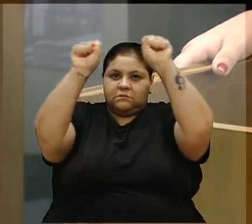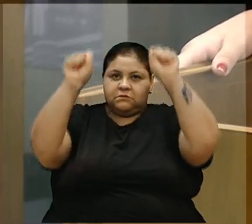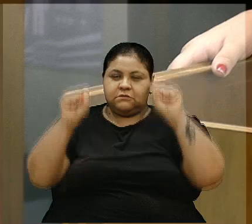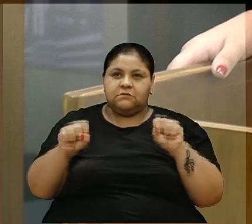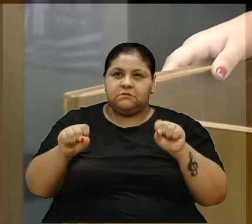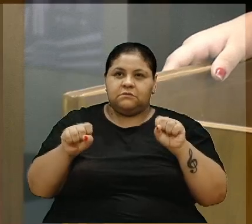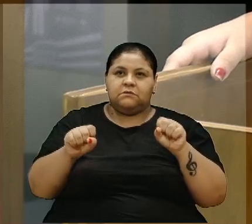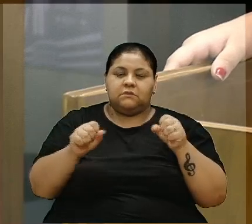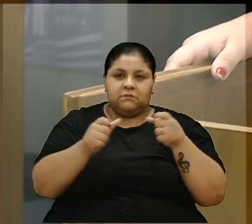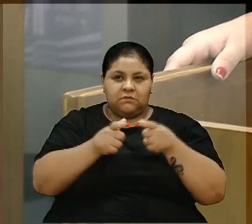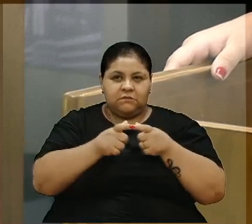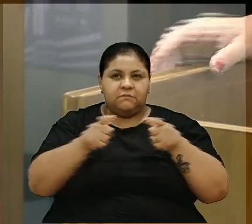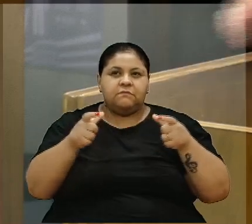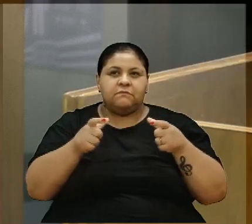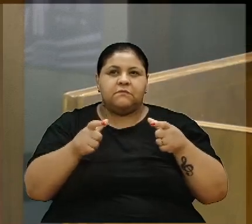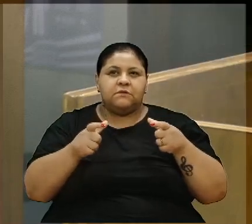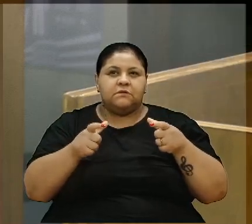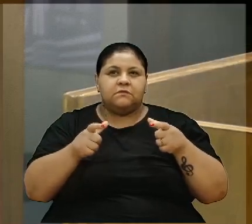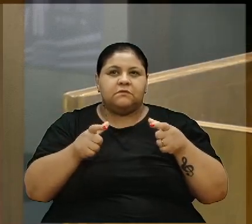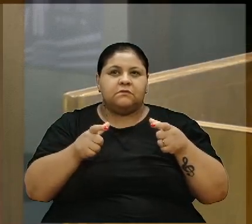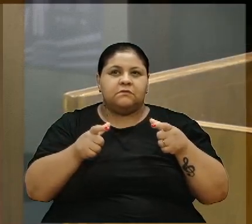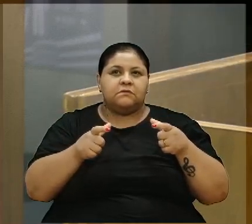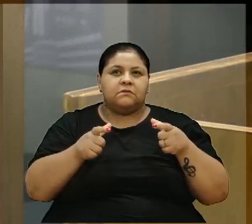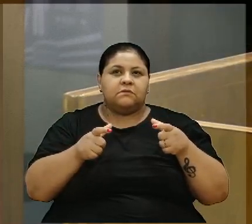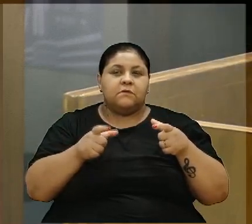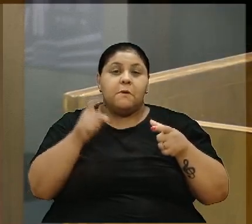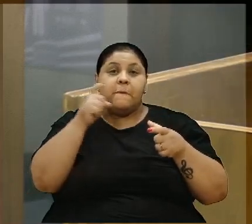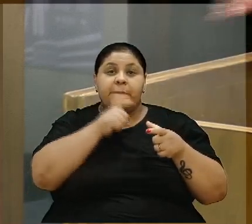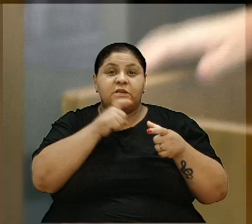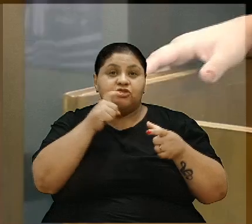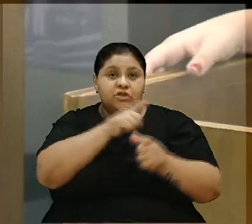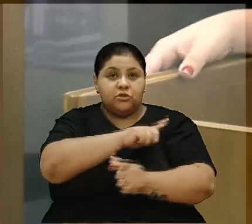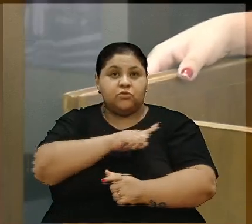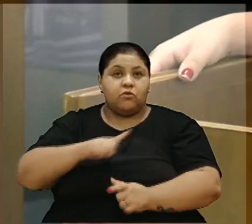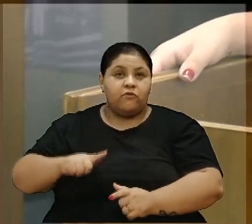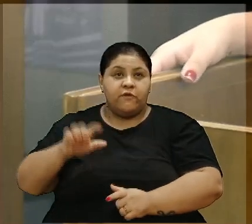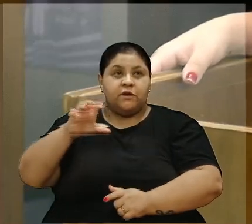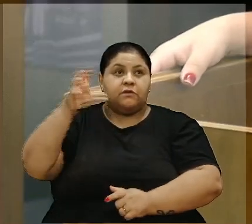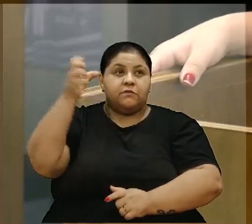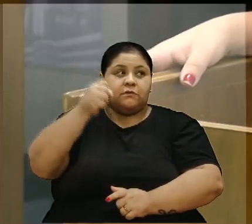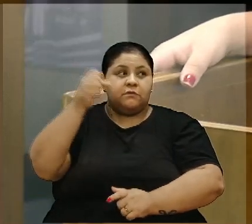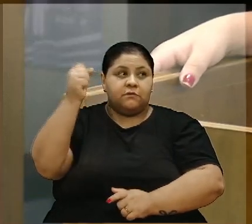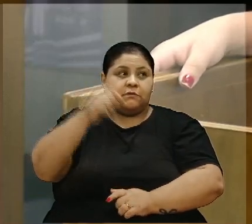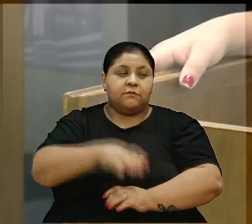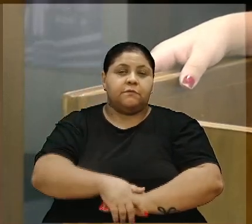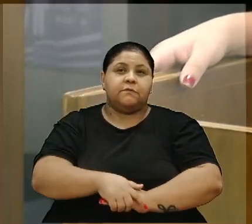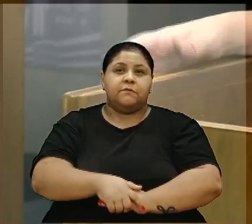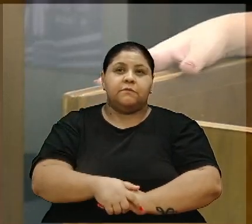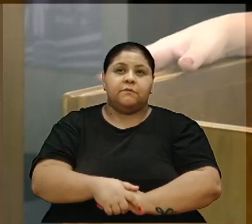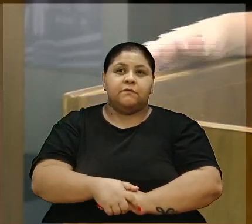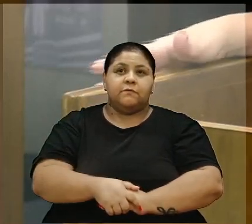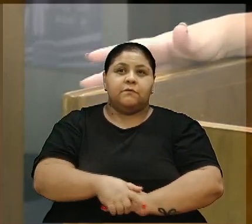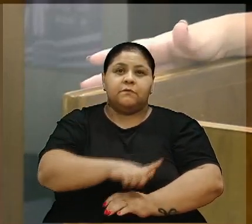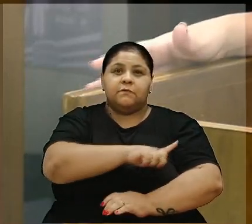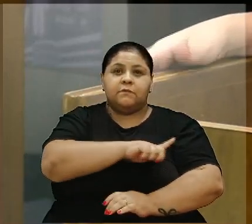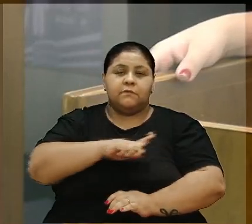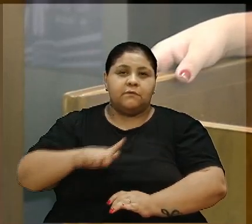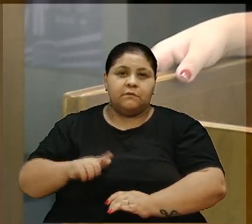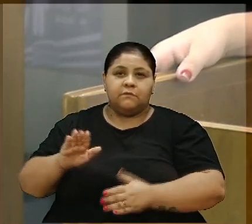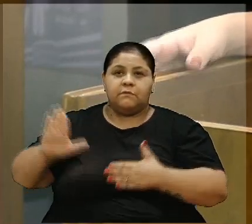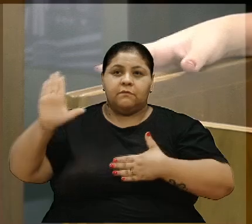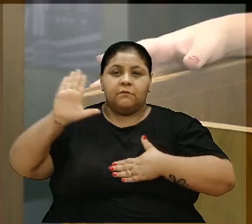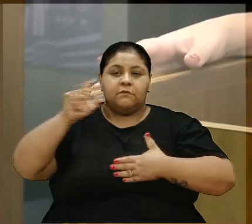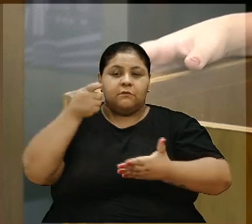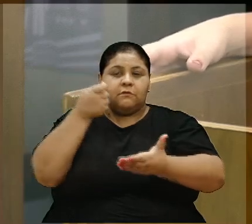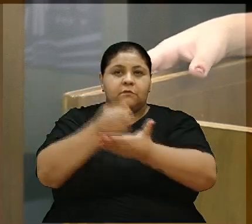das maiores farsas do governo Eduardo Leite, né? O governador prometeu lutar pelo